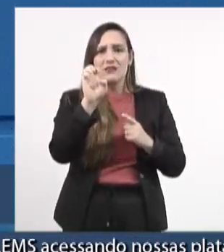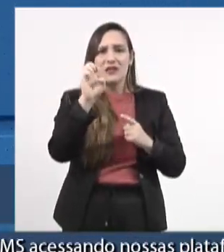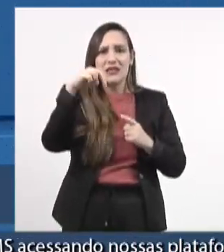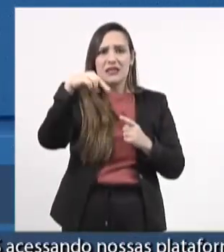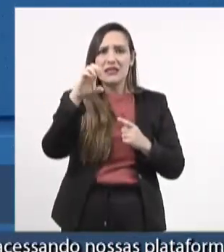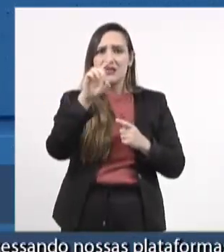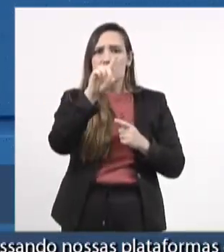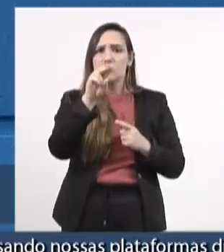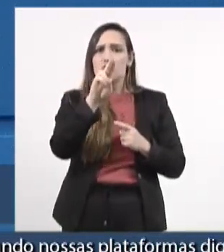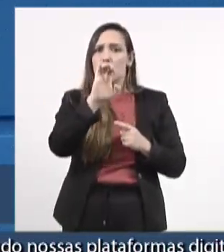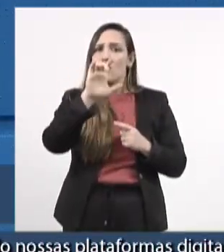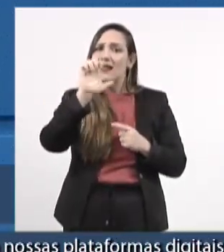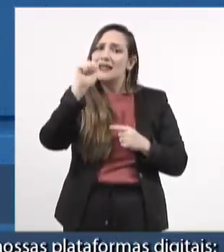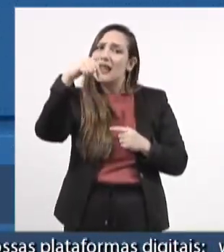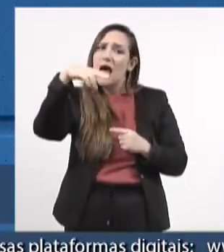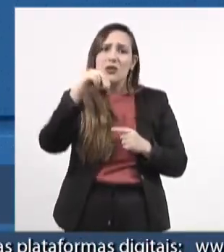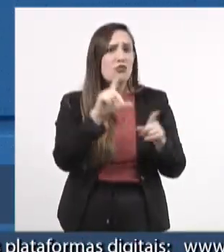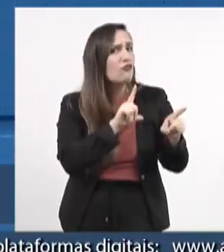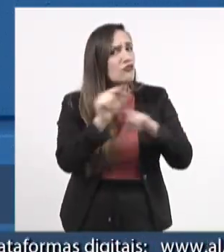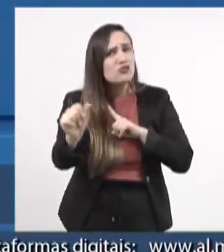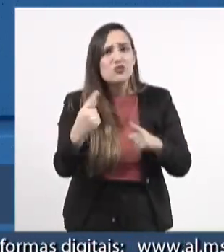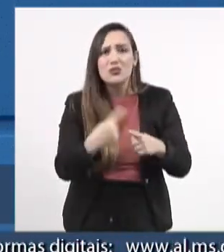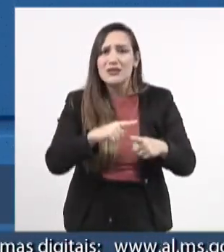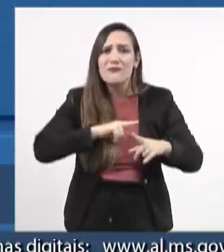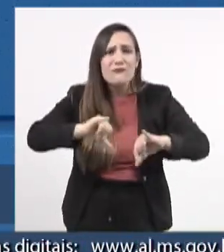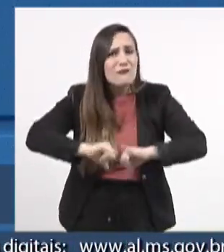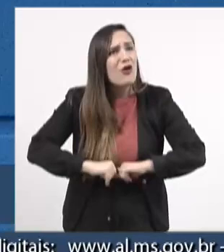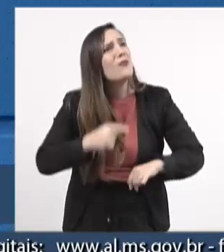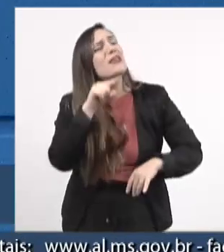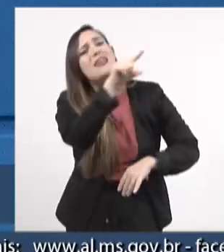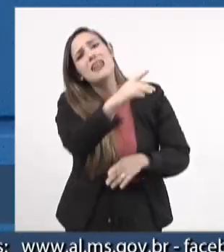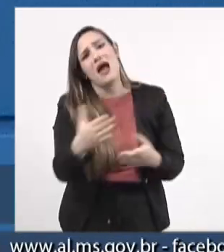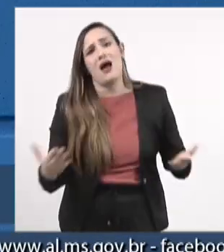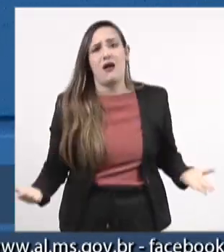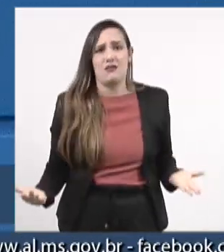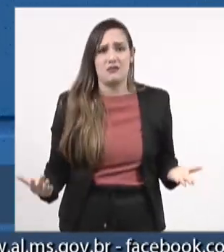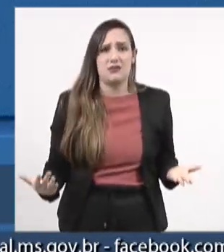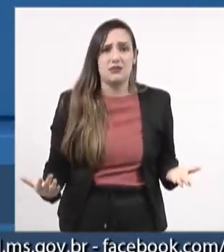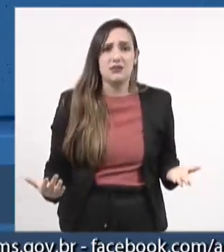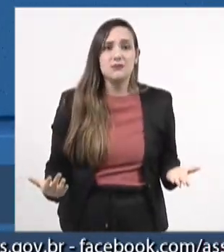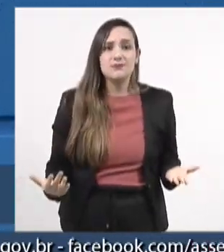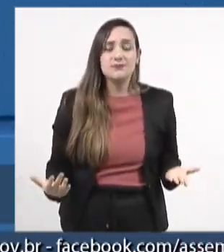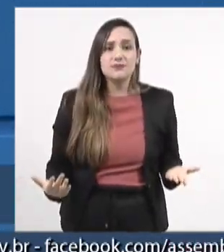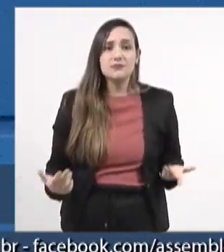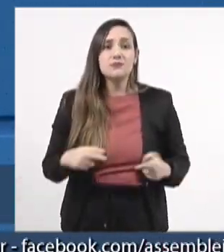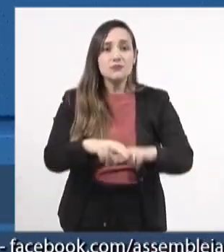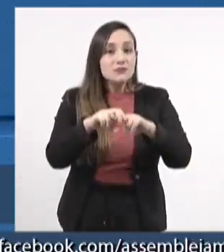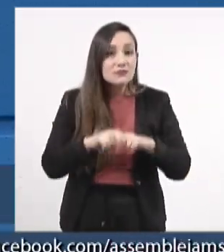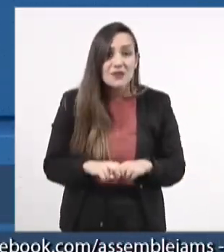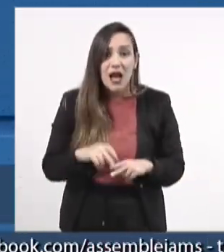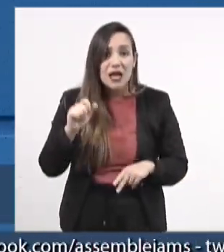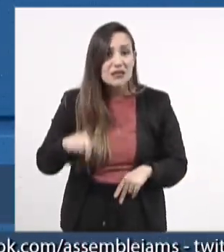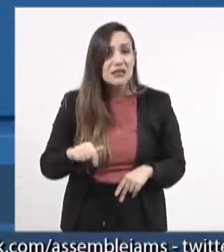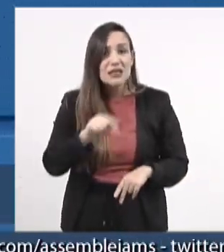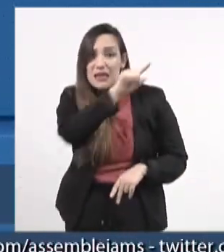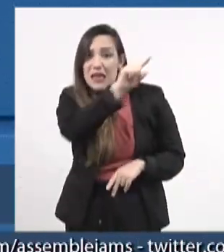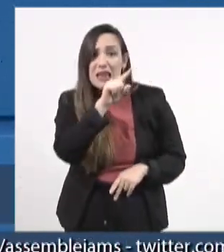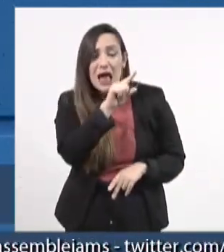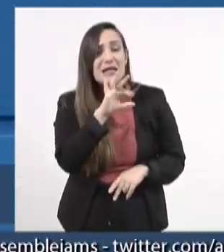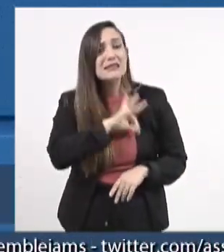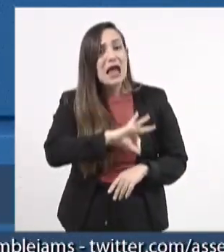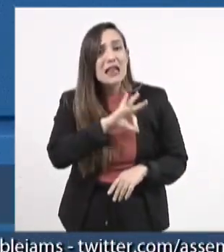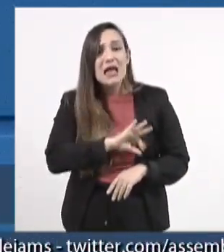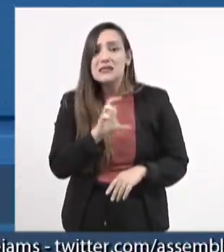venezuelanos que fugiam do seu país com fome. Não tem como você estar em um país que o salário é